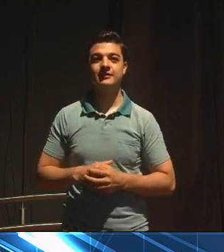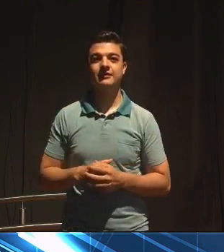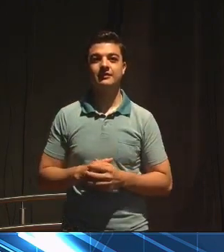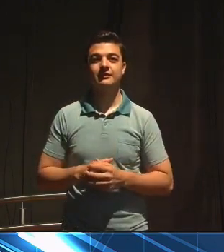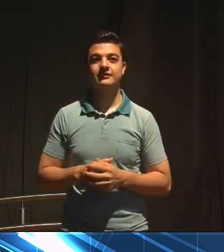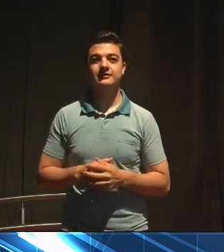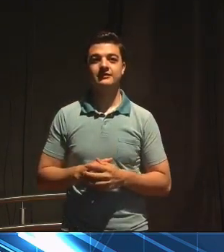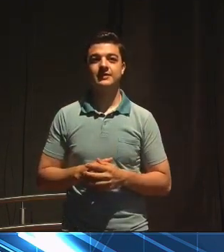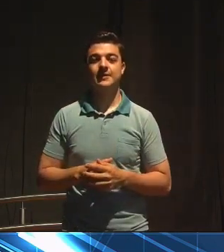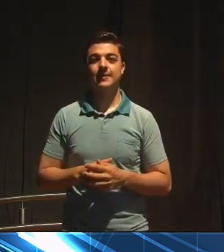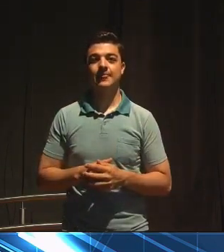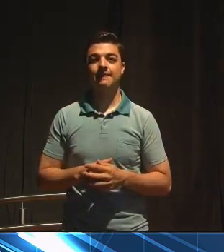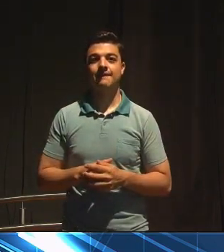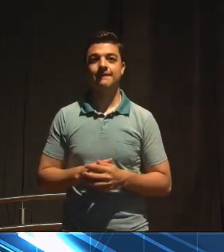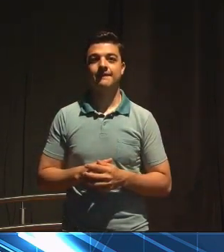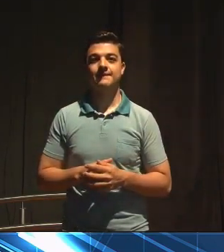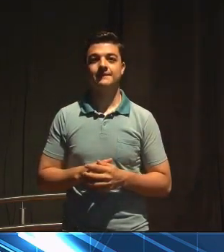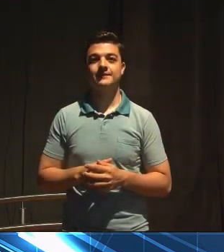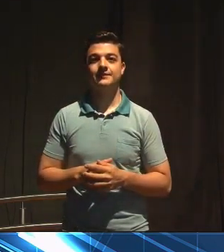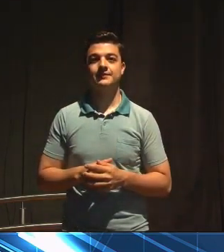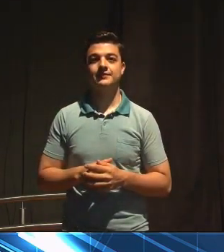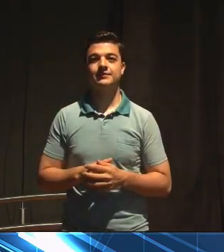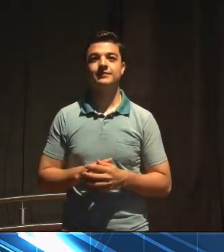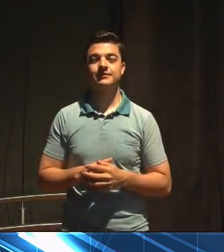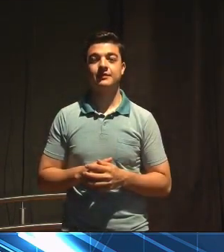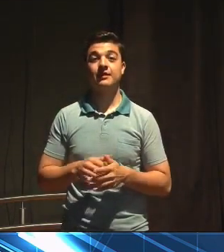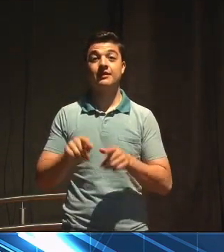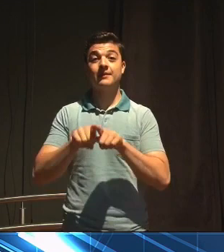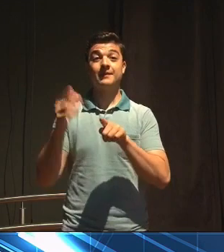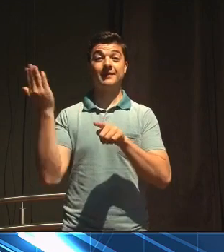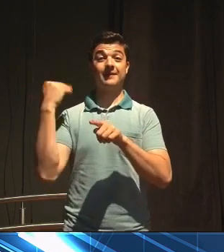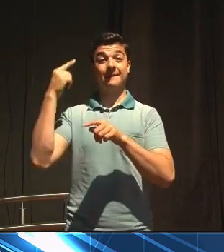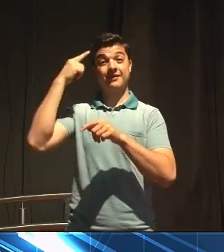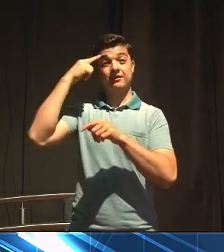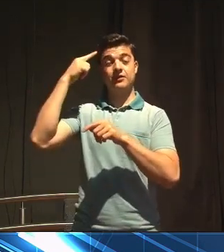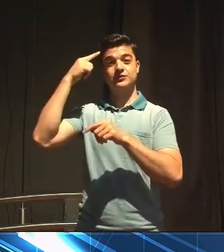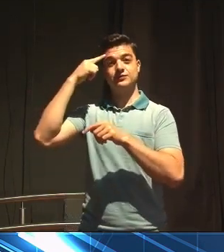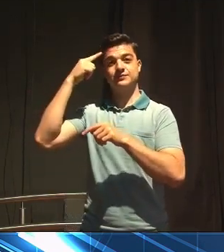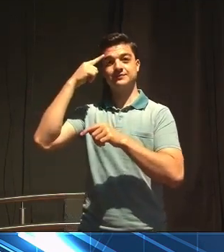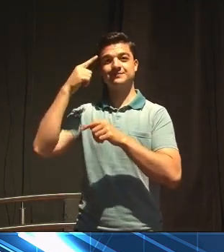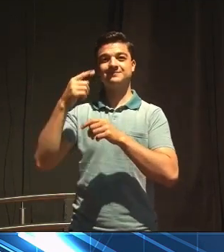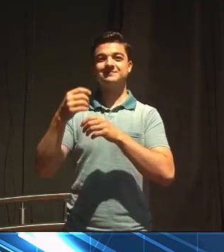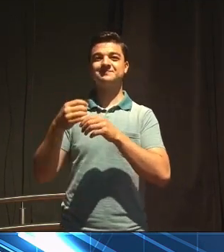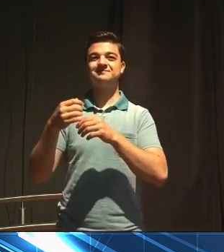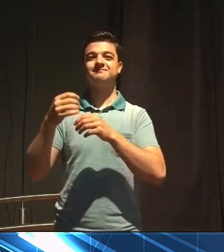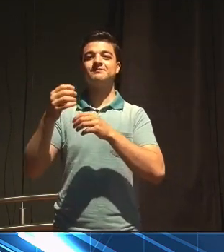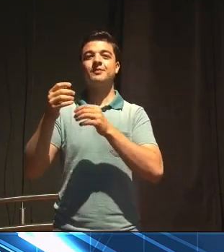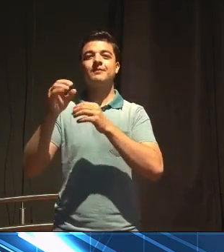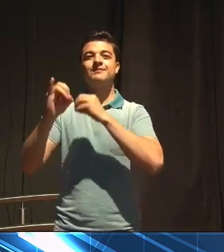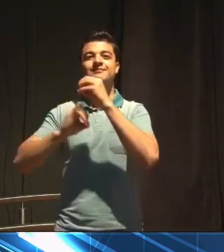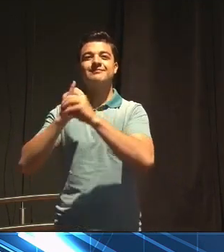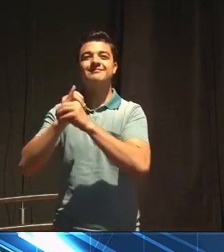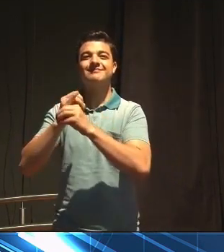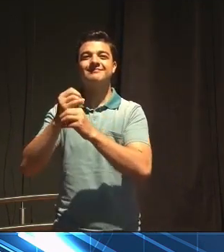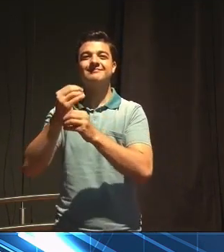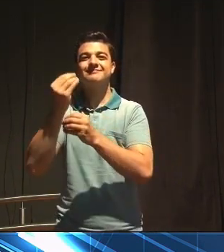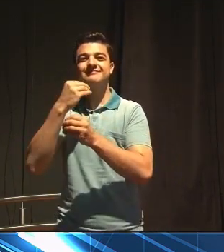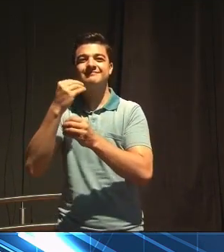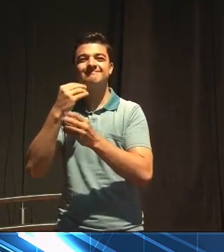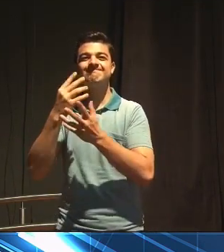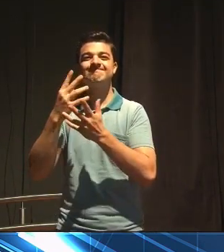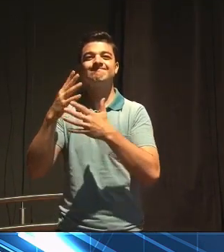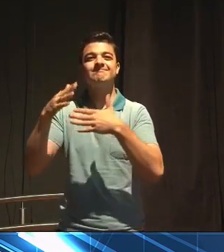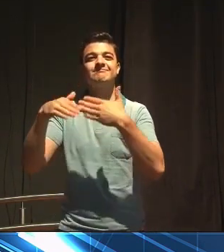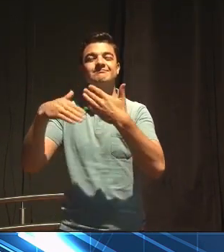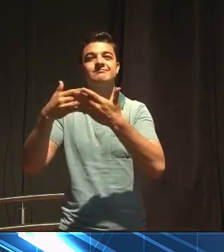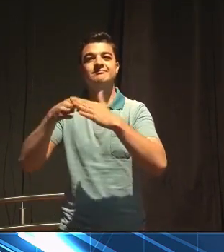que serviria só como um meio de fazer ligação, também estava se tornando comum no uso das